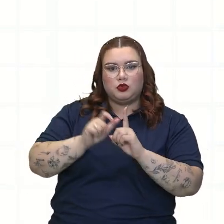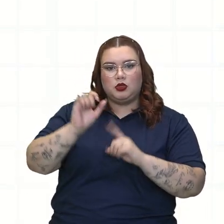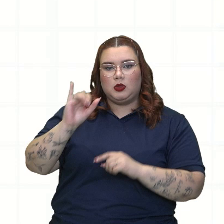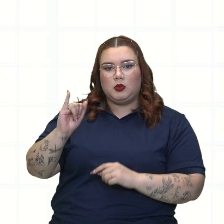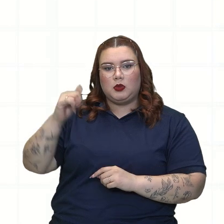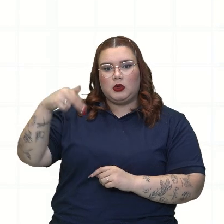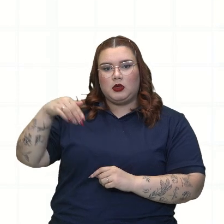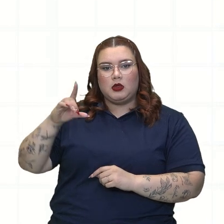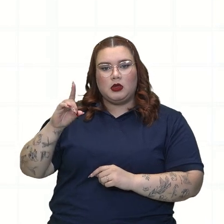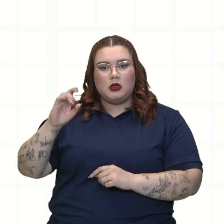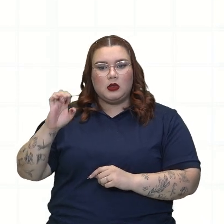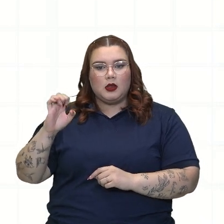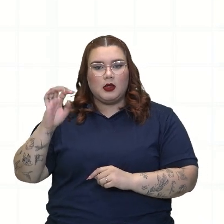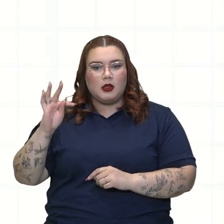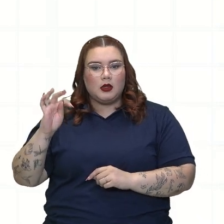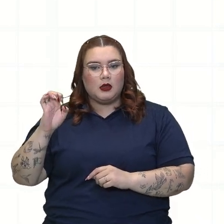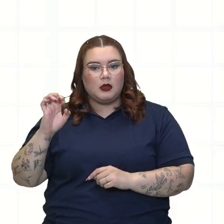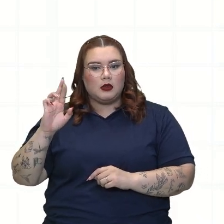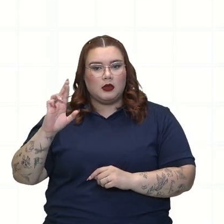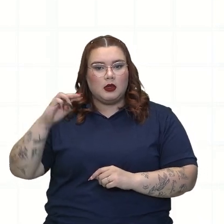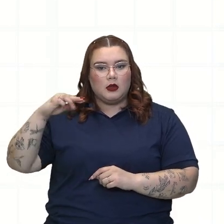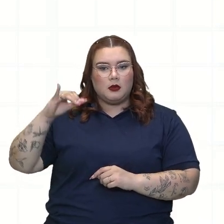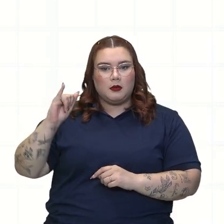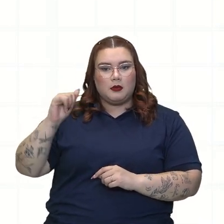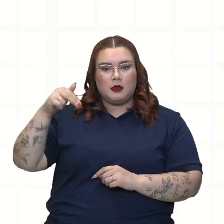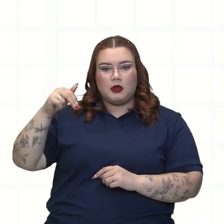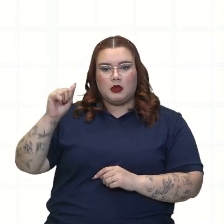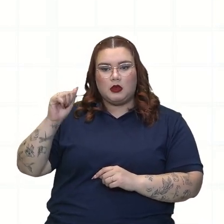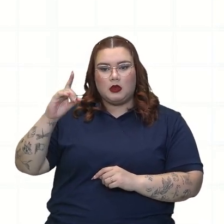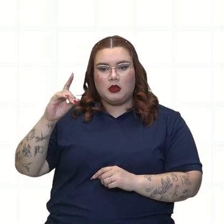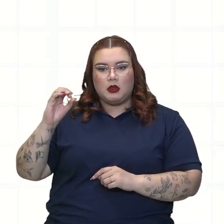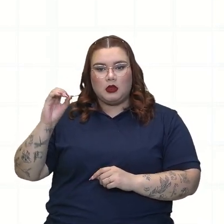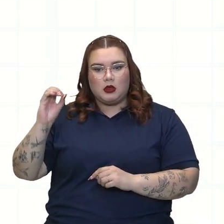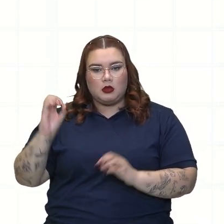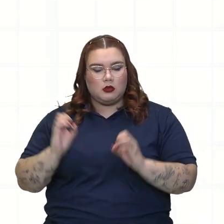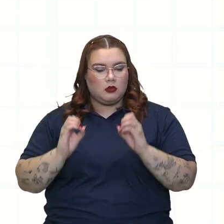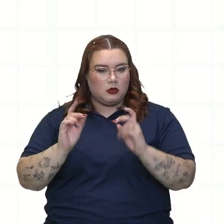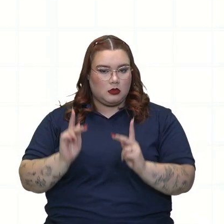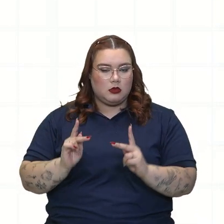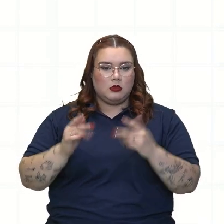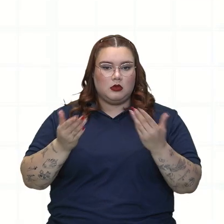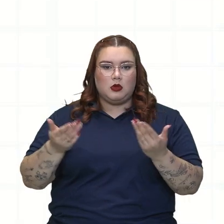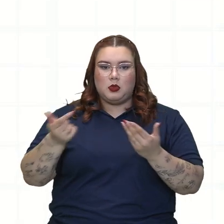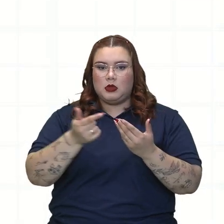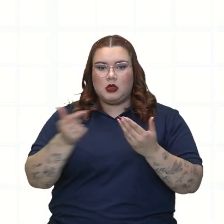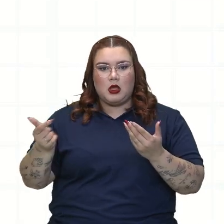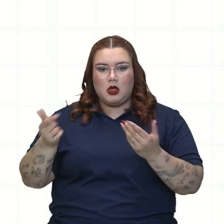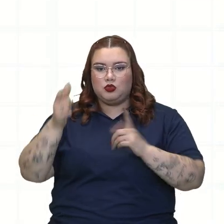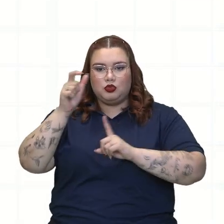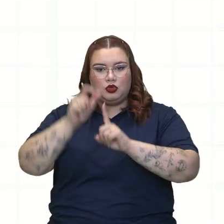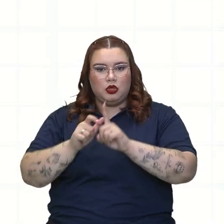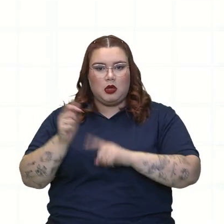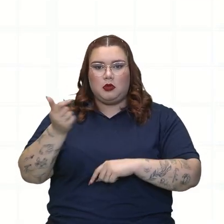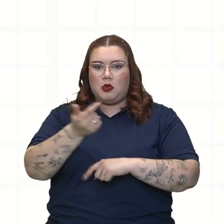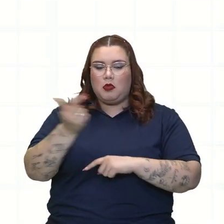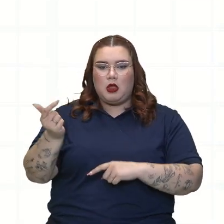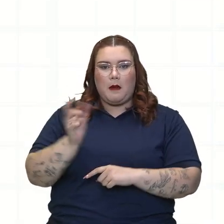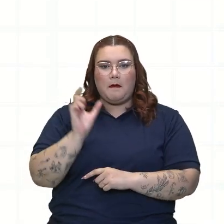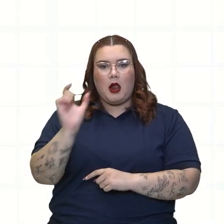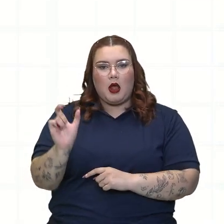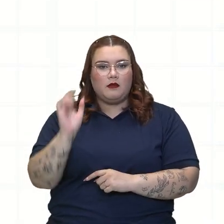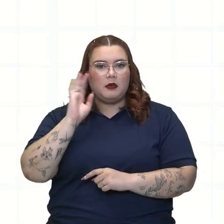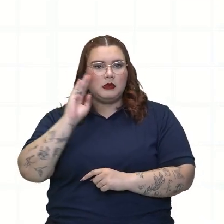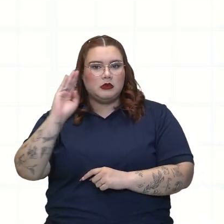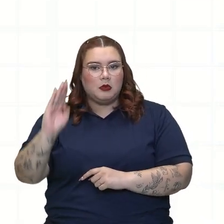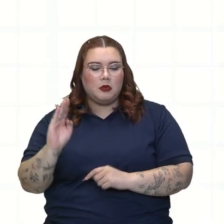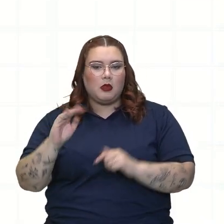Não vou conseguir determinar qual é o sujeito, não vou ter, obviamente, o núcleo, e aí o meu sujeito é